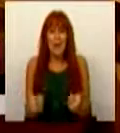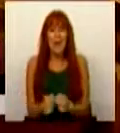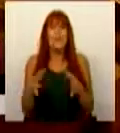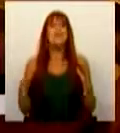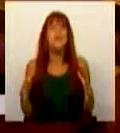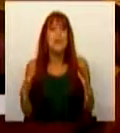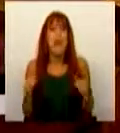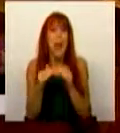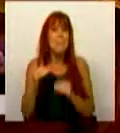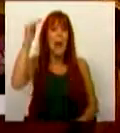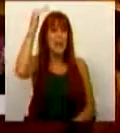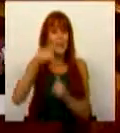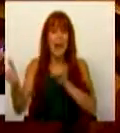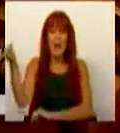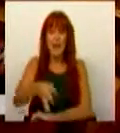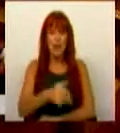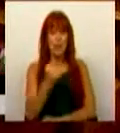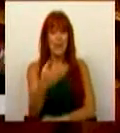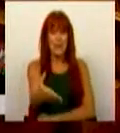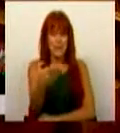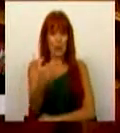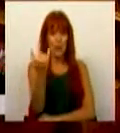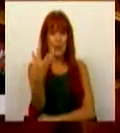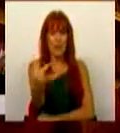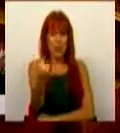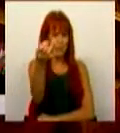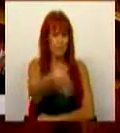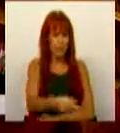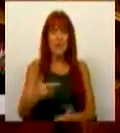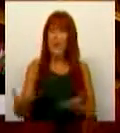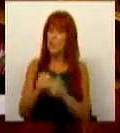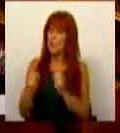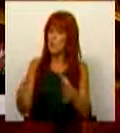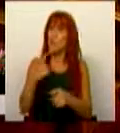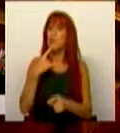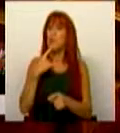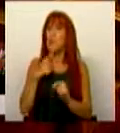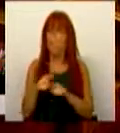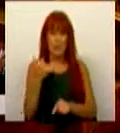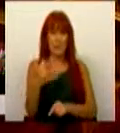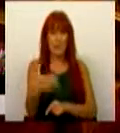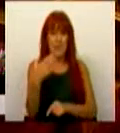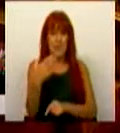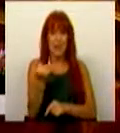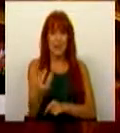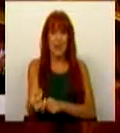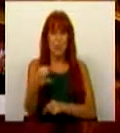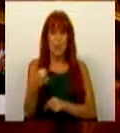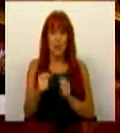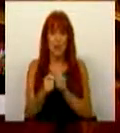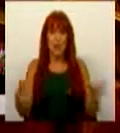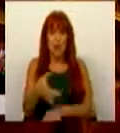cresceu acima da média em 2017 e 2018, que a economia cresceu muito em 2017 e 2018,